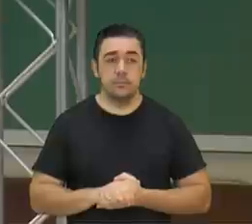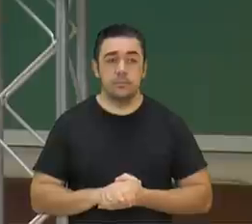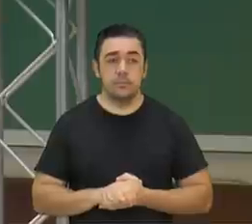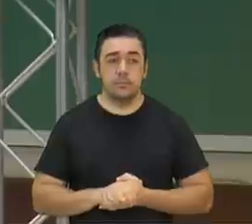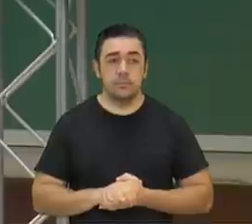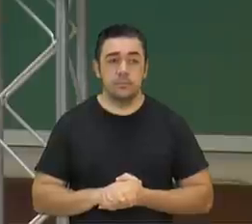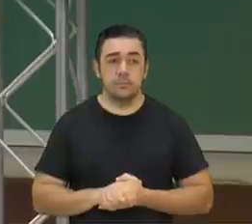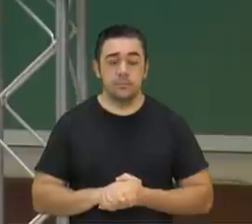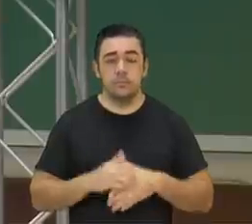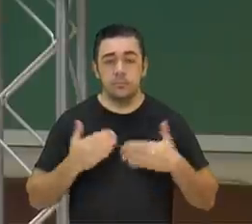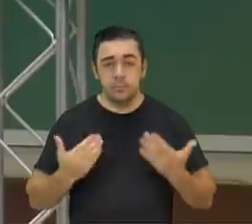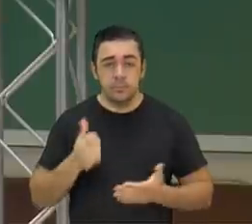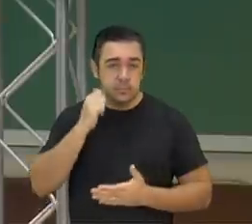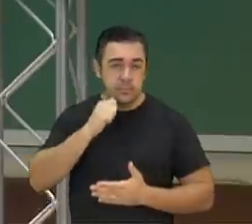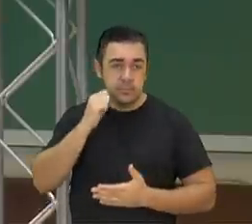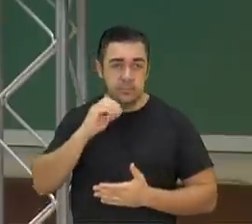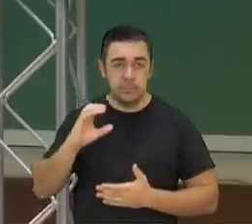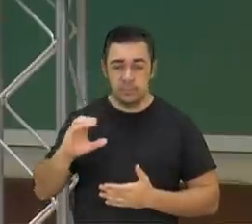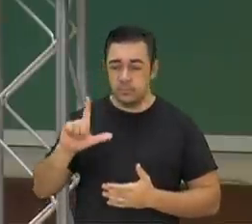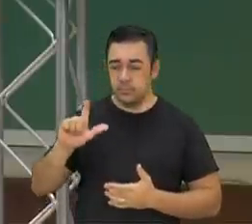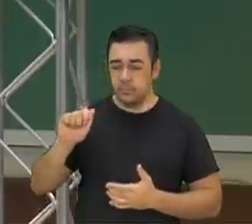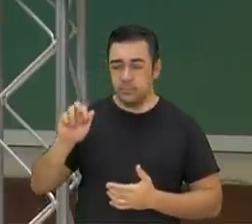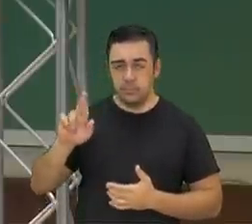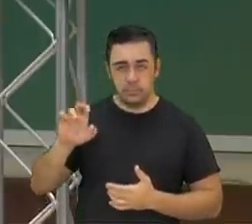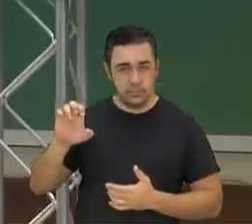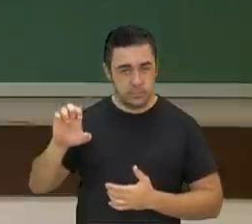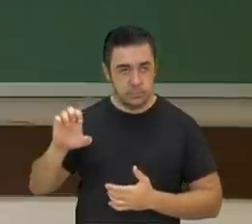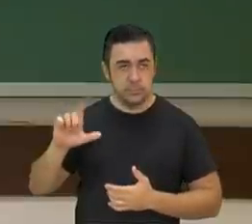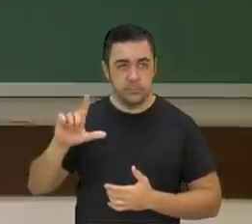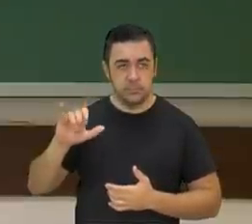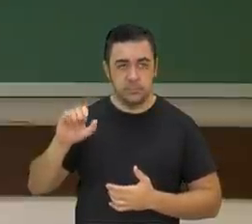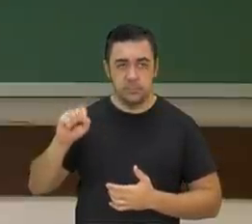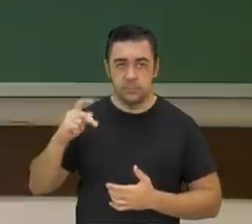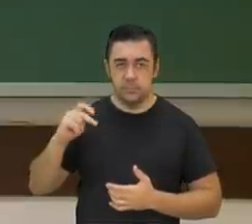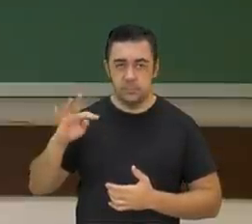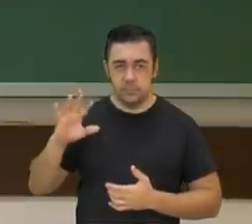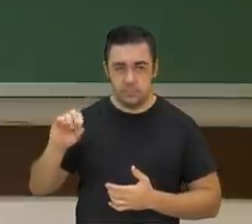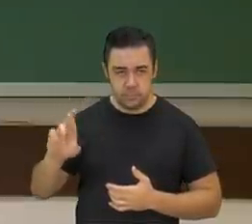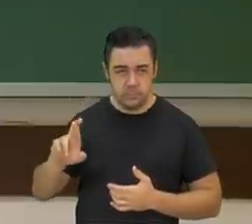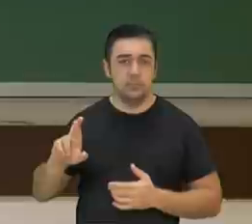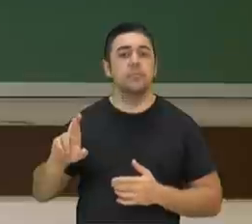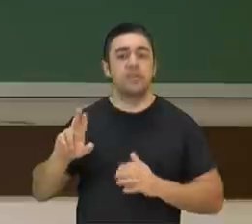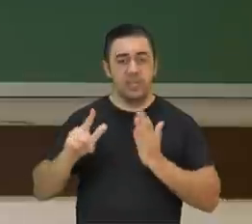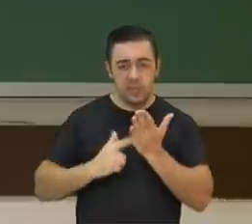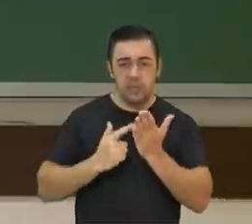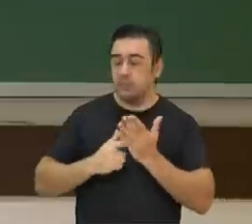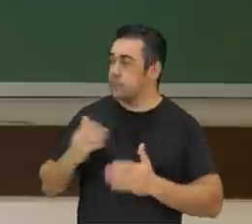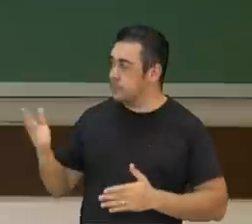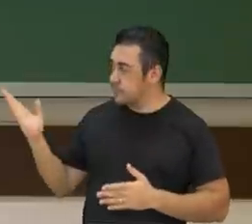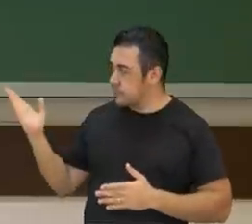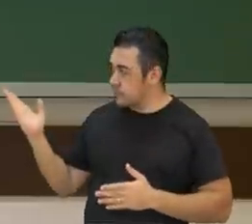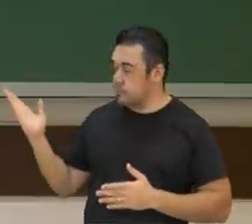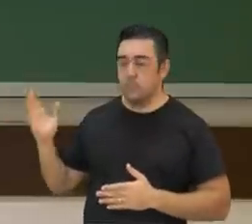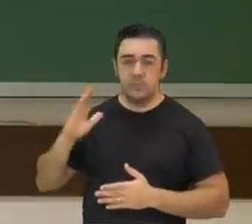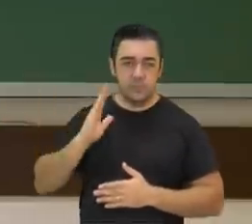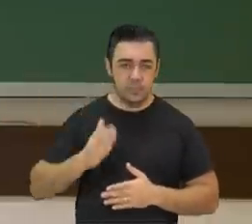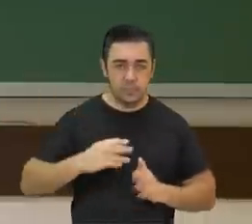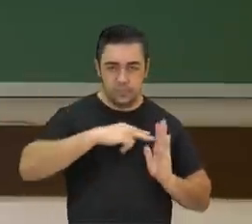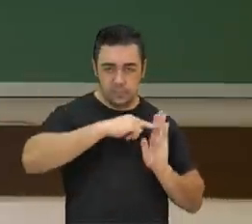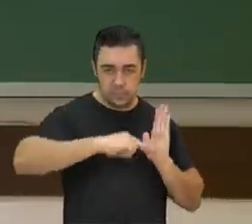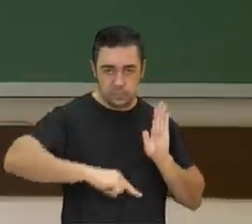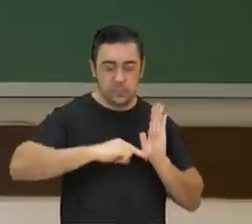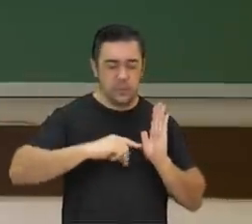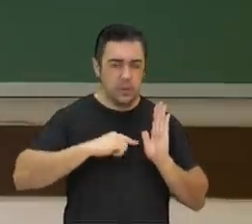Então, no conto da Clarice Lispector, Felicidade Clandestina, né, a gente já teve a oportunidade de ler na aula anterior